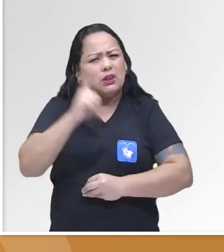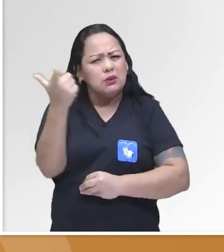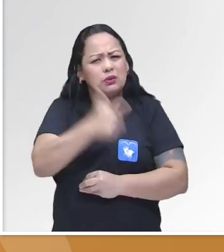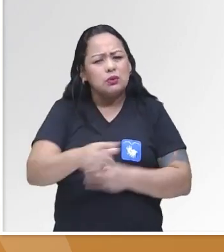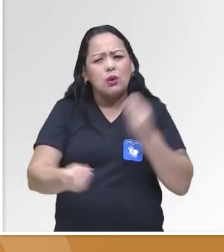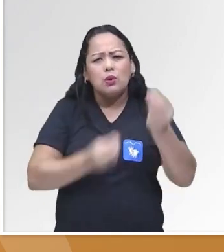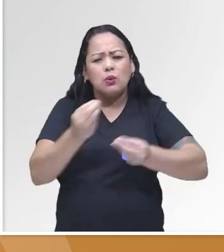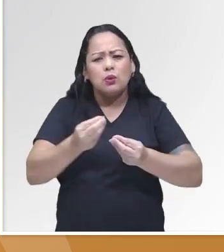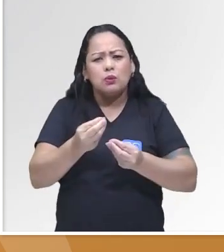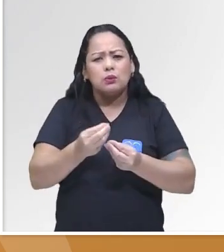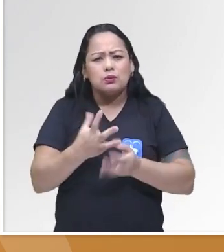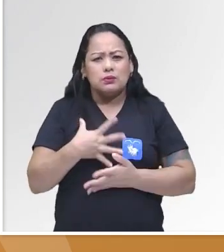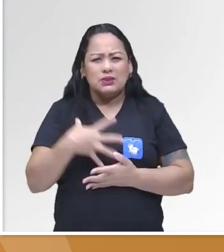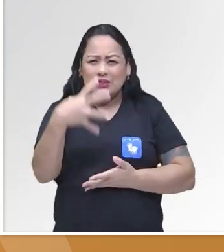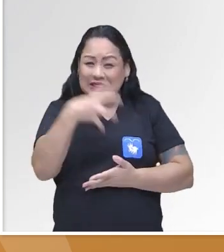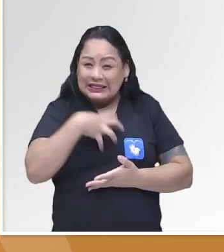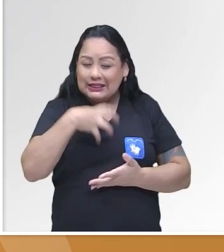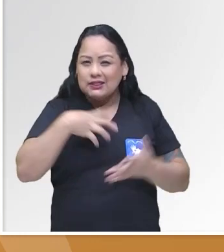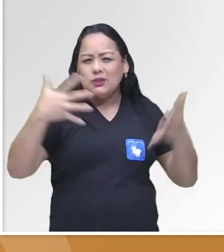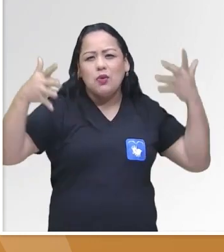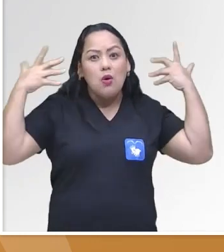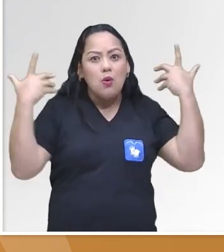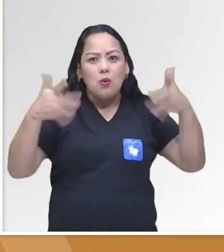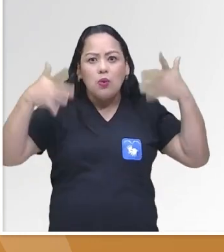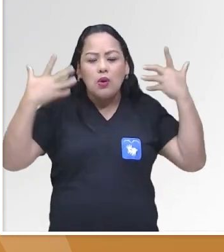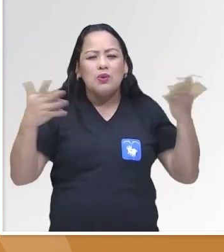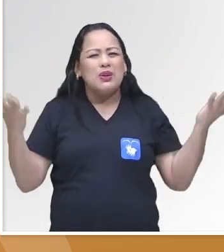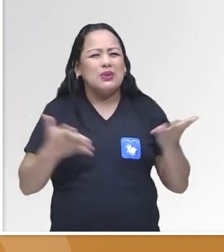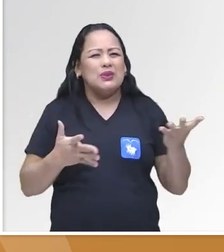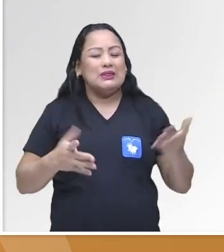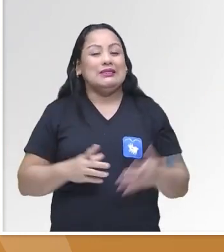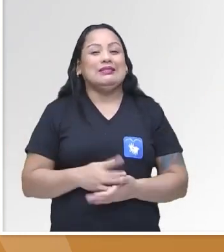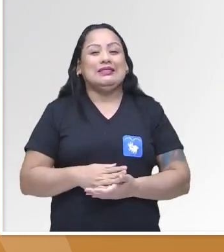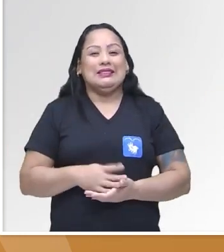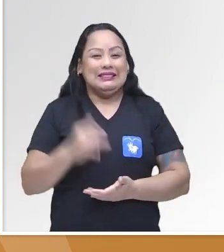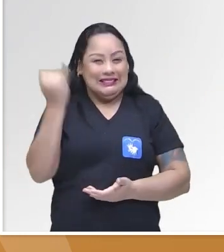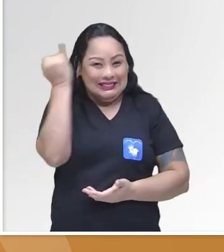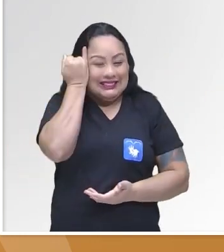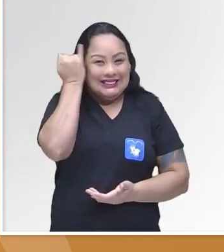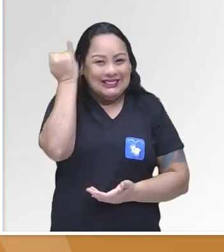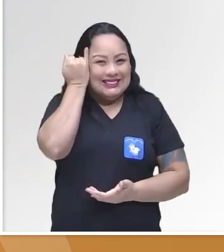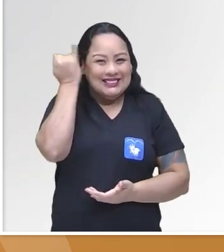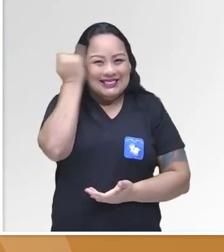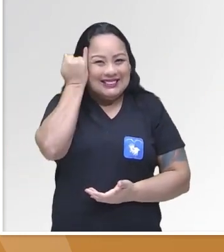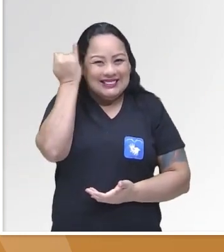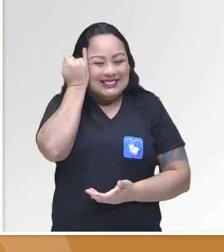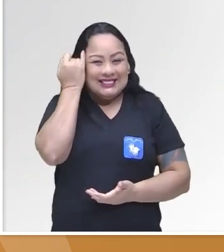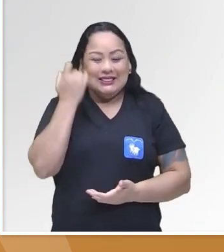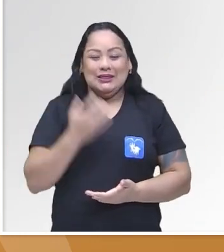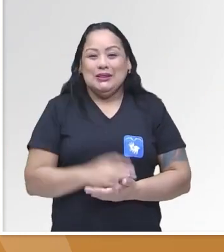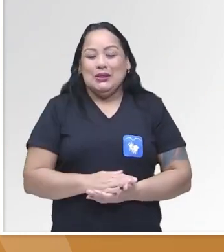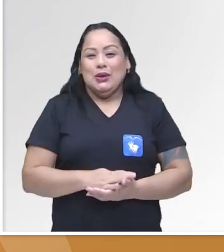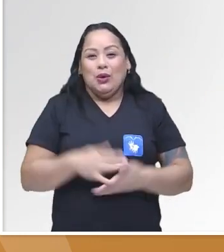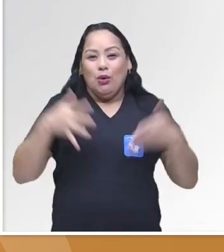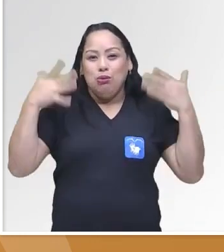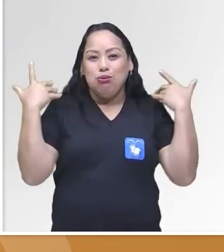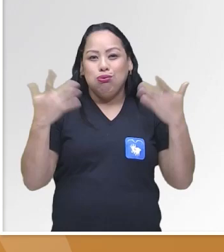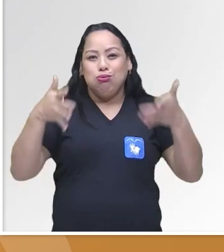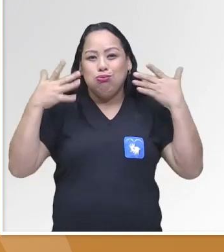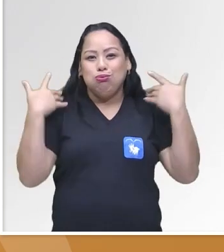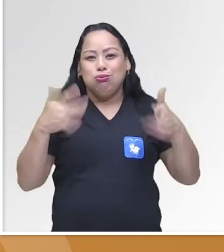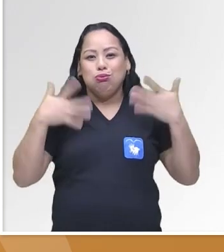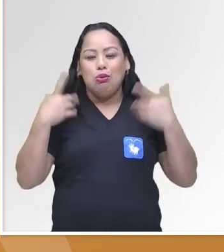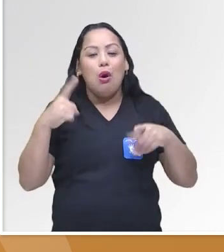Estão sentindo o nosso verão esse ano? Tá cruel, né? Eu sei, está cruel. Tudo isso